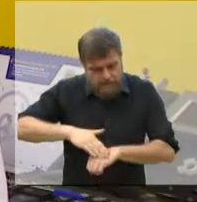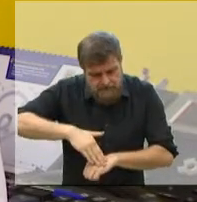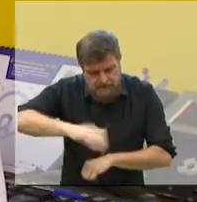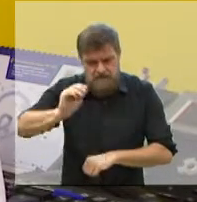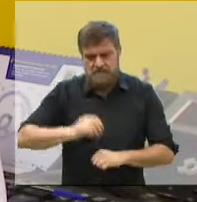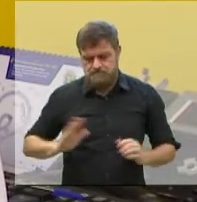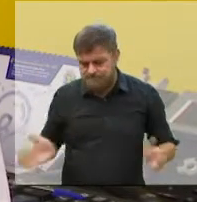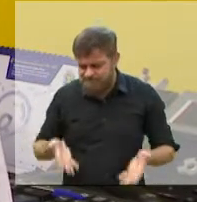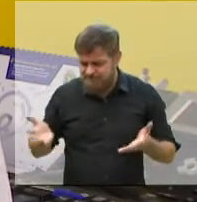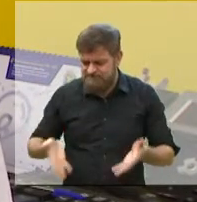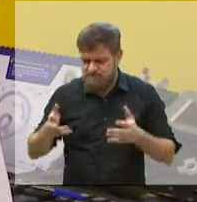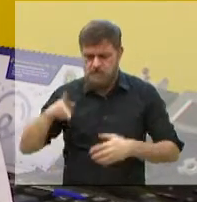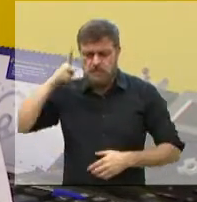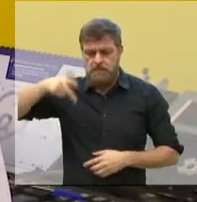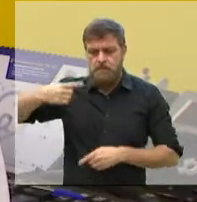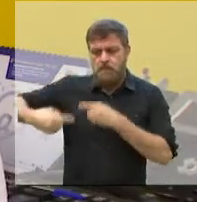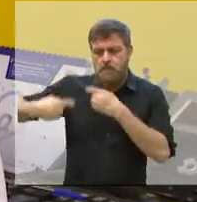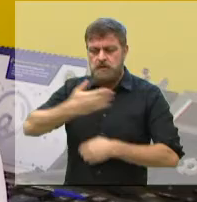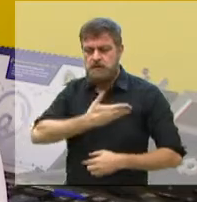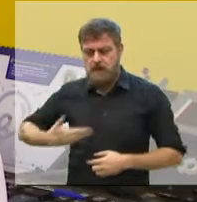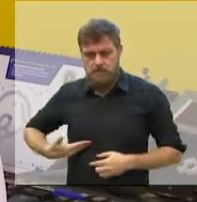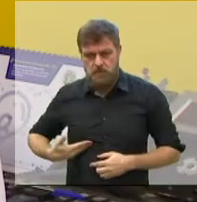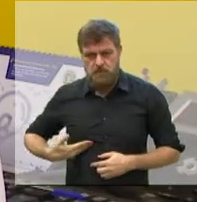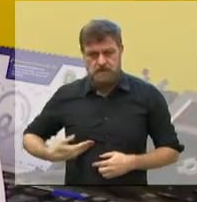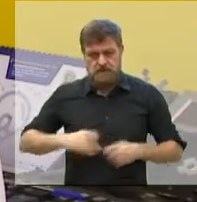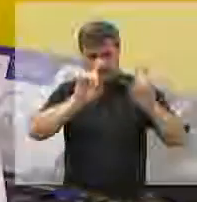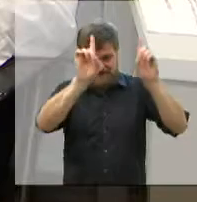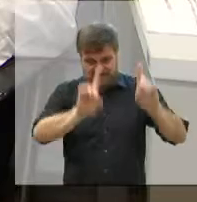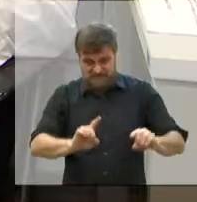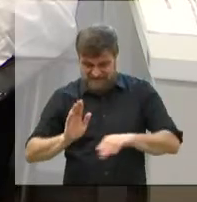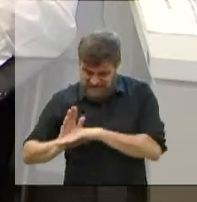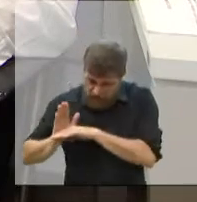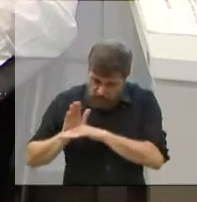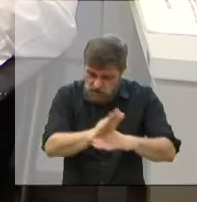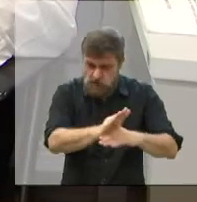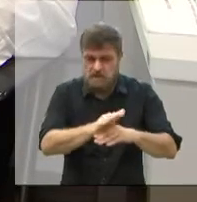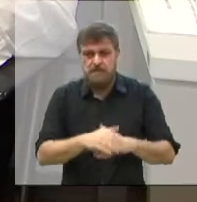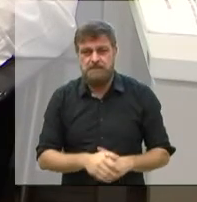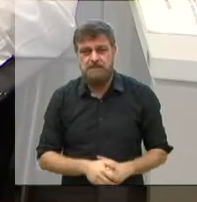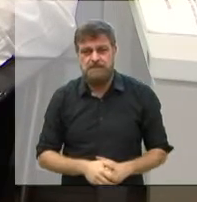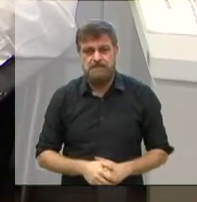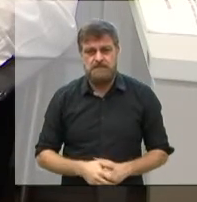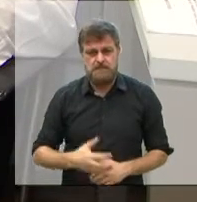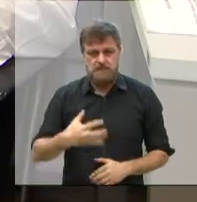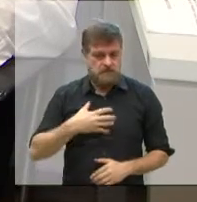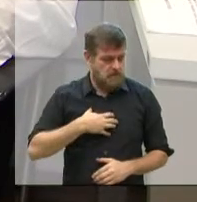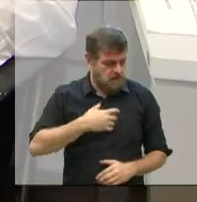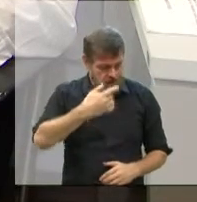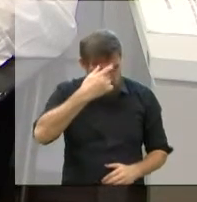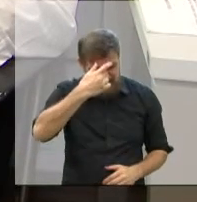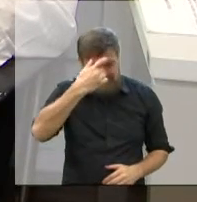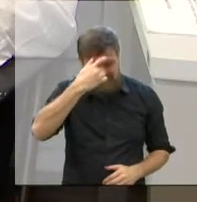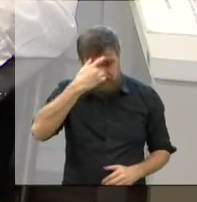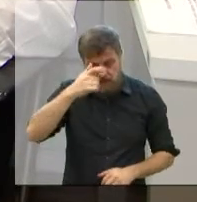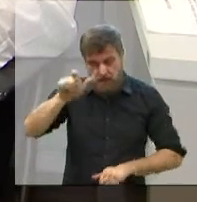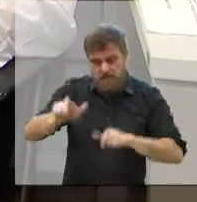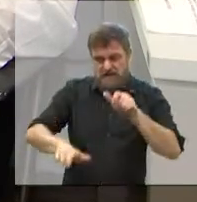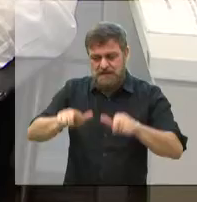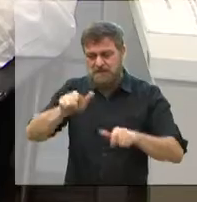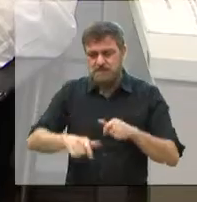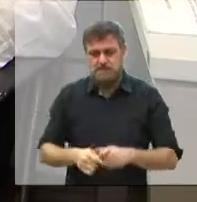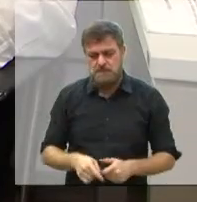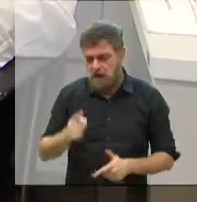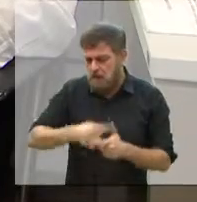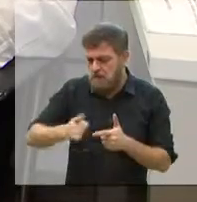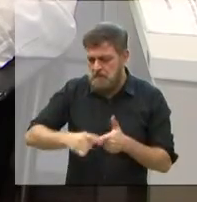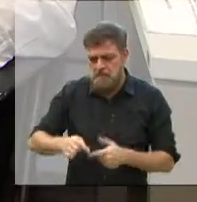promover aí política pública para ajudar essas pessoas. E uma forma também de promover conscientização, né? Para quem não conhece o problema,